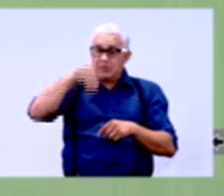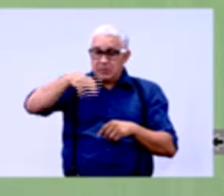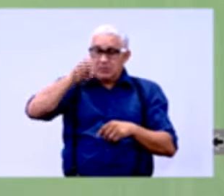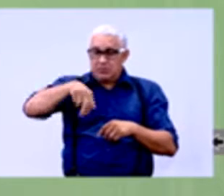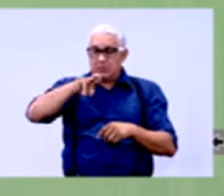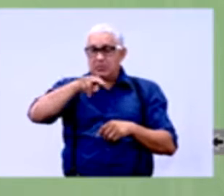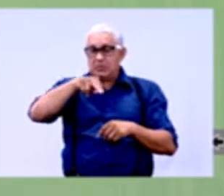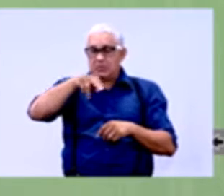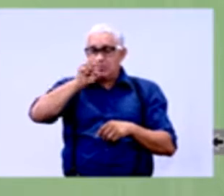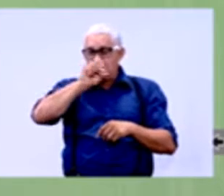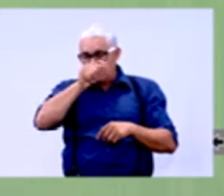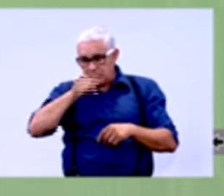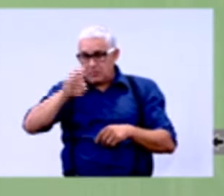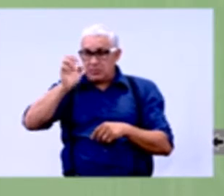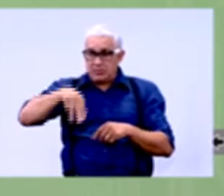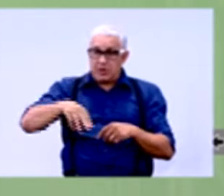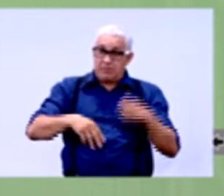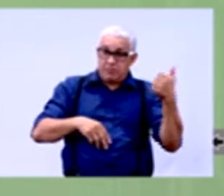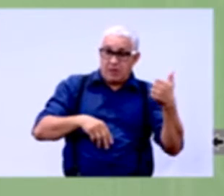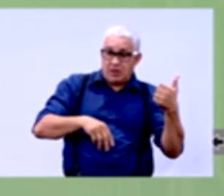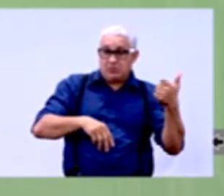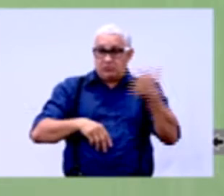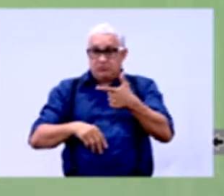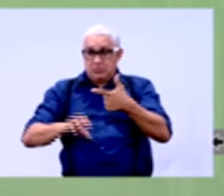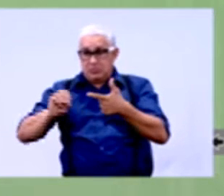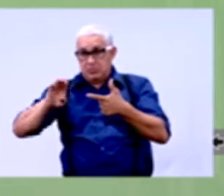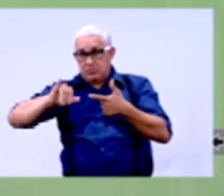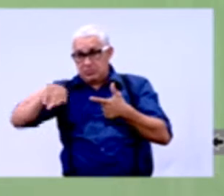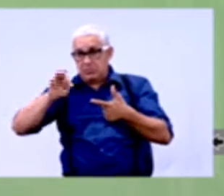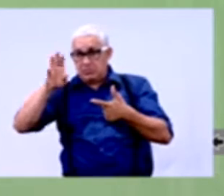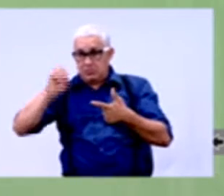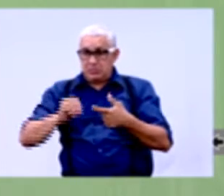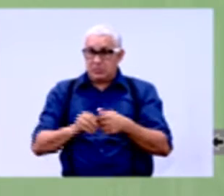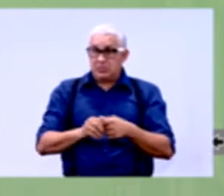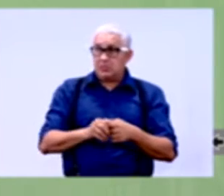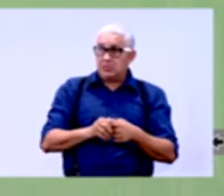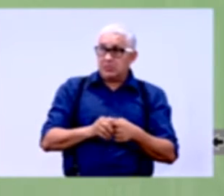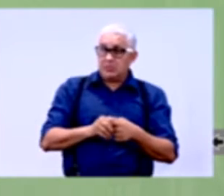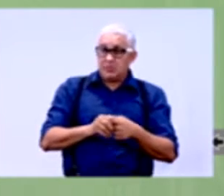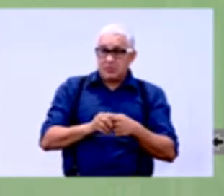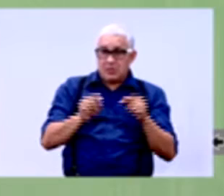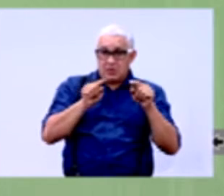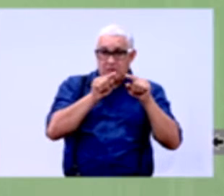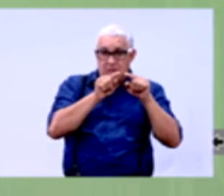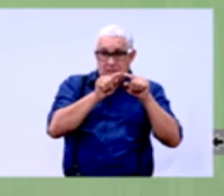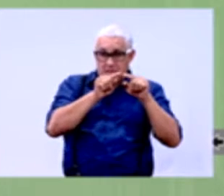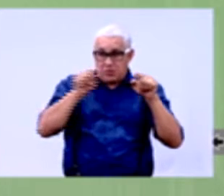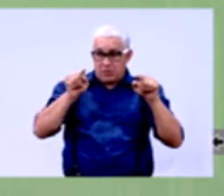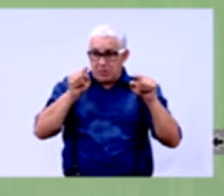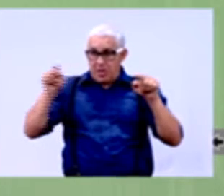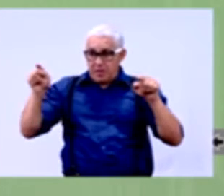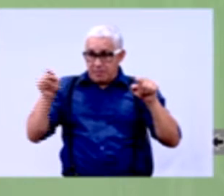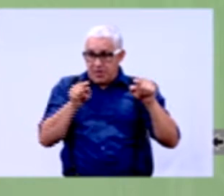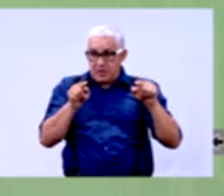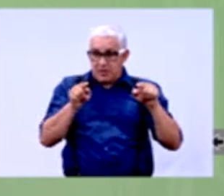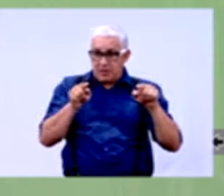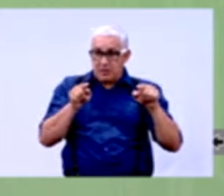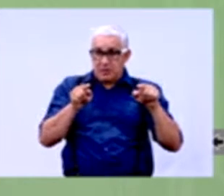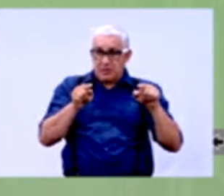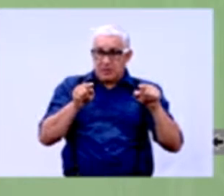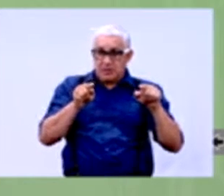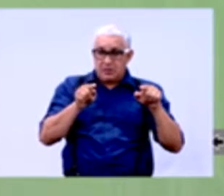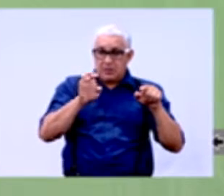o segundo objeto. Uma mensagem é representada por uma seta horizontal do